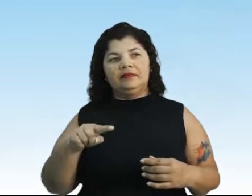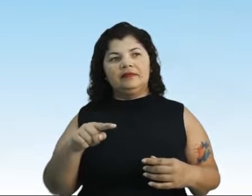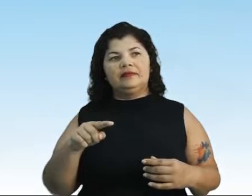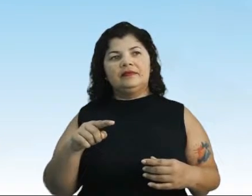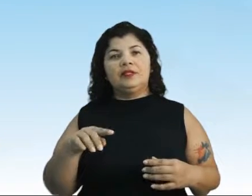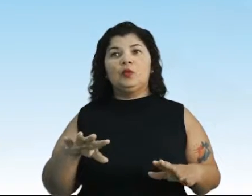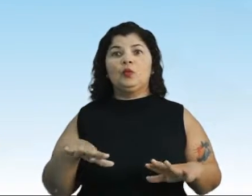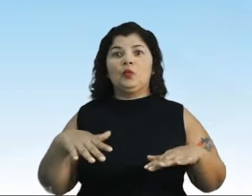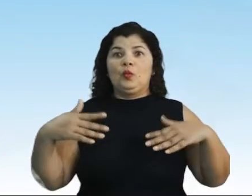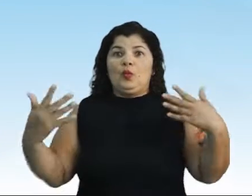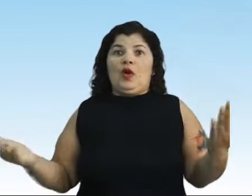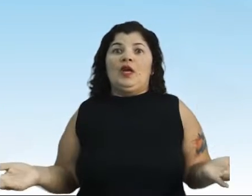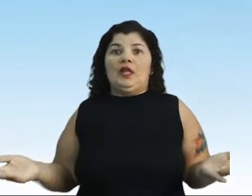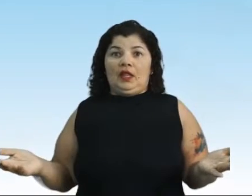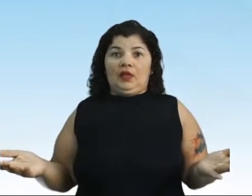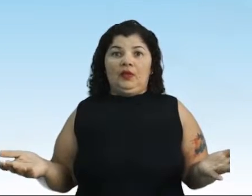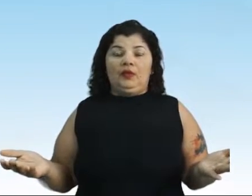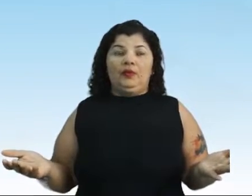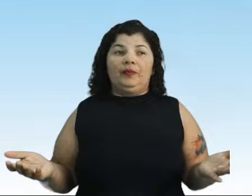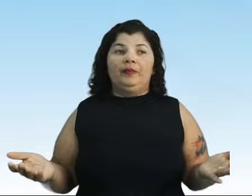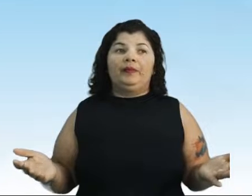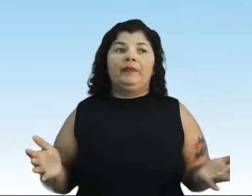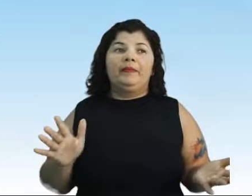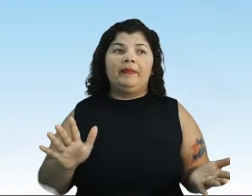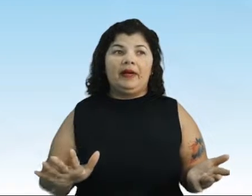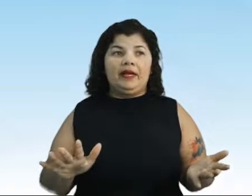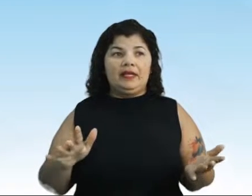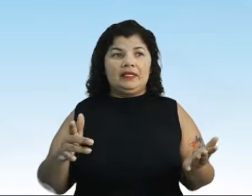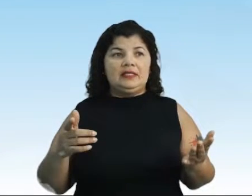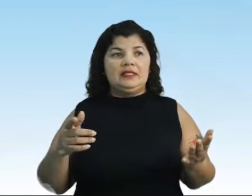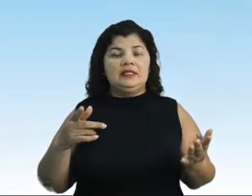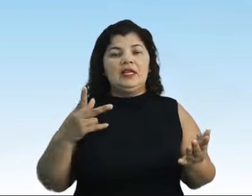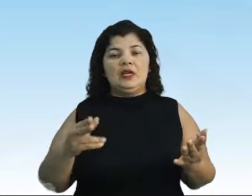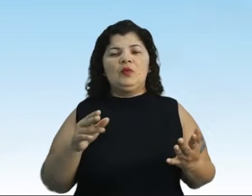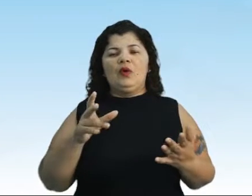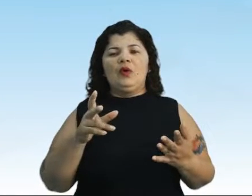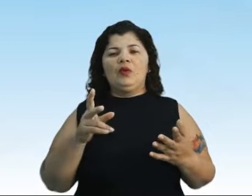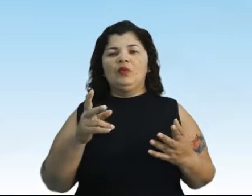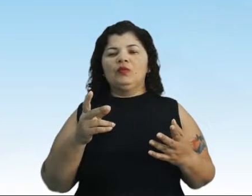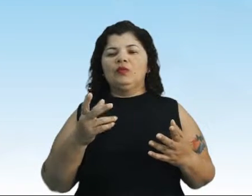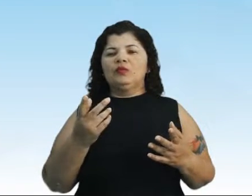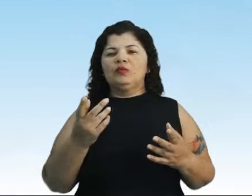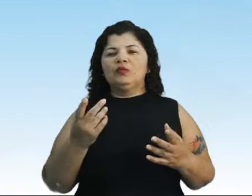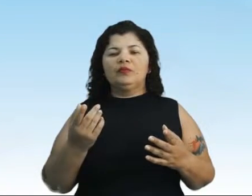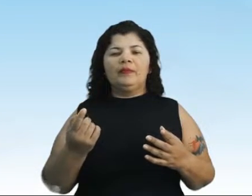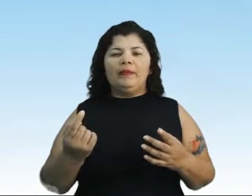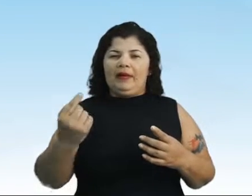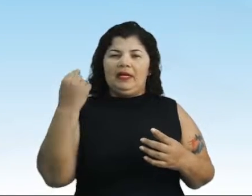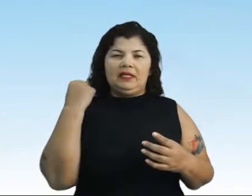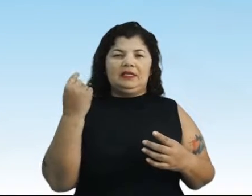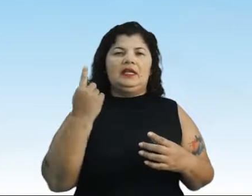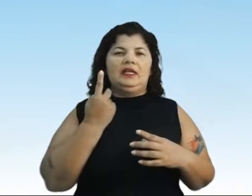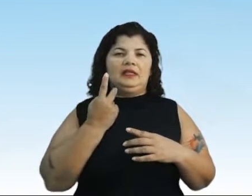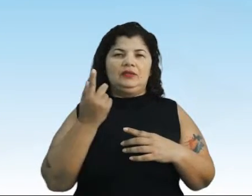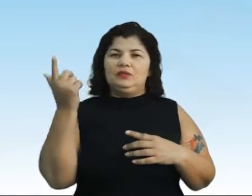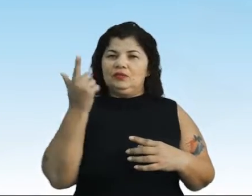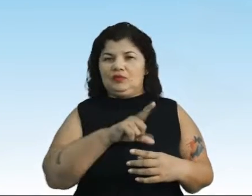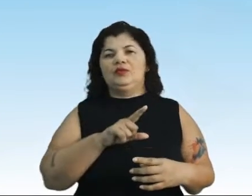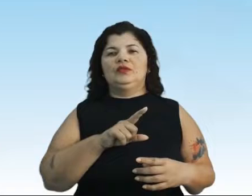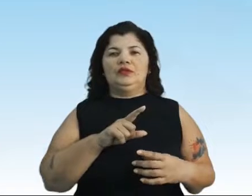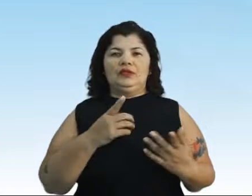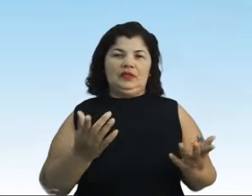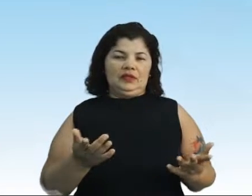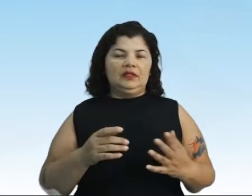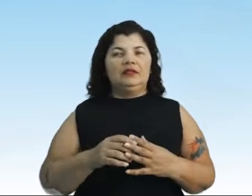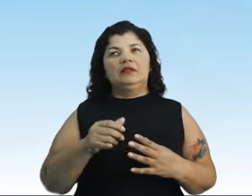é quando, mas no sentido de você resgatar uma ação passada. Por exemplo,